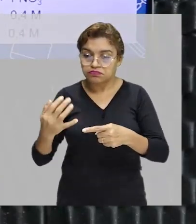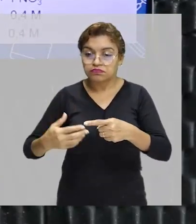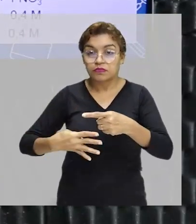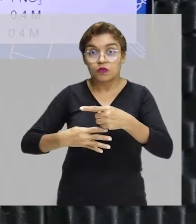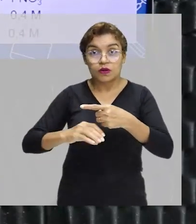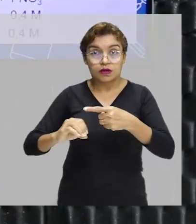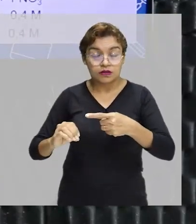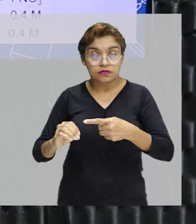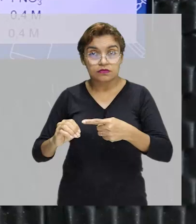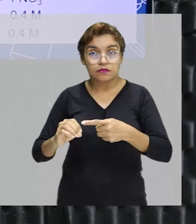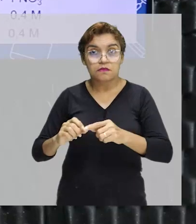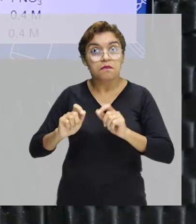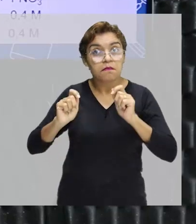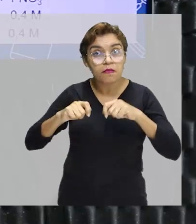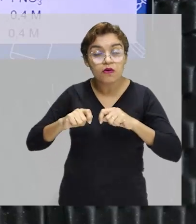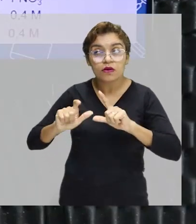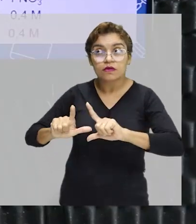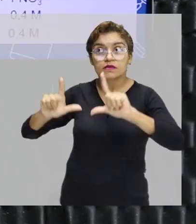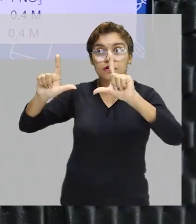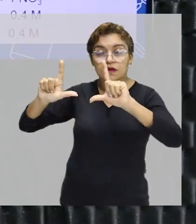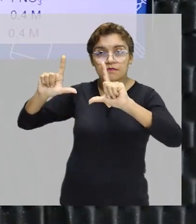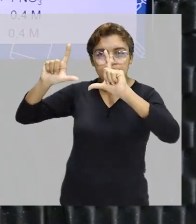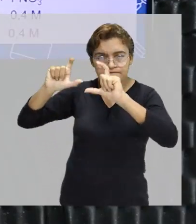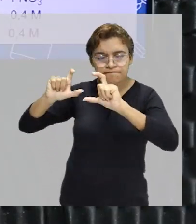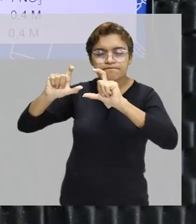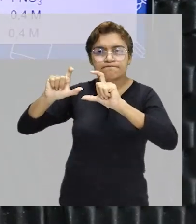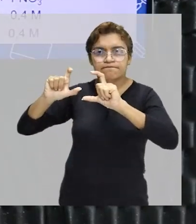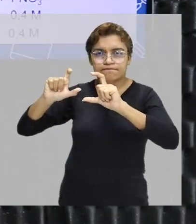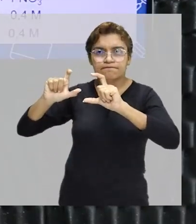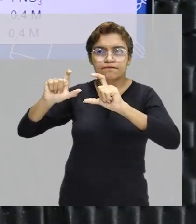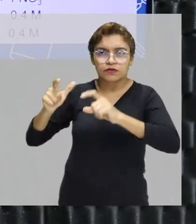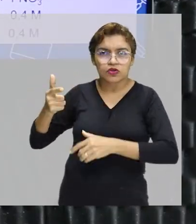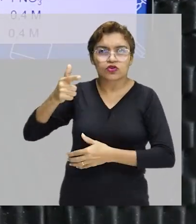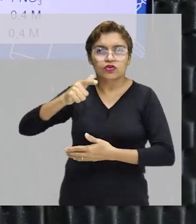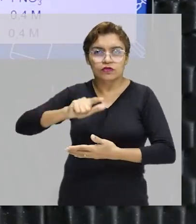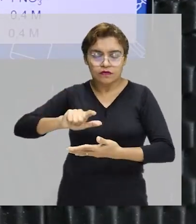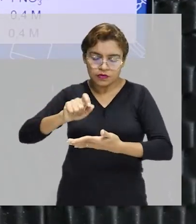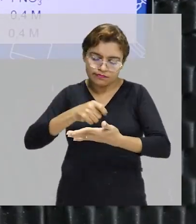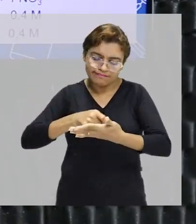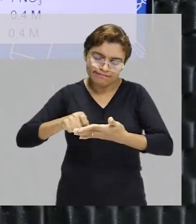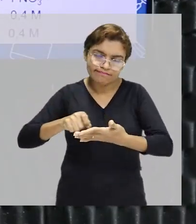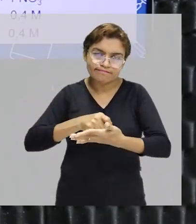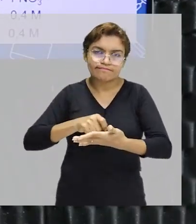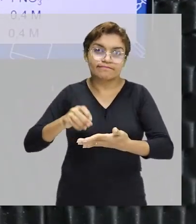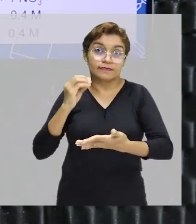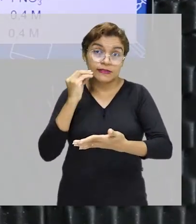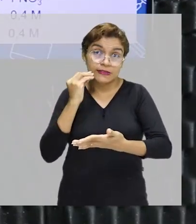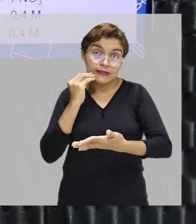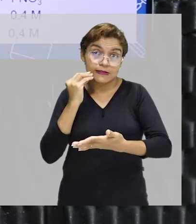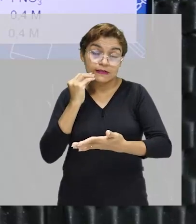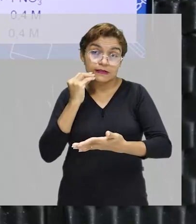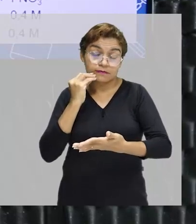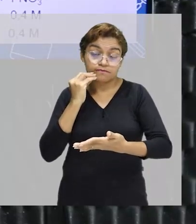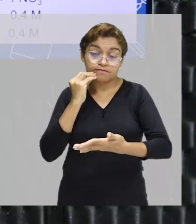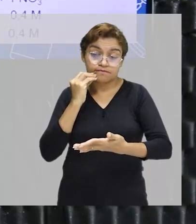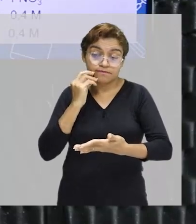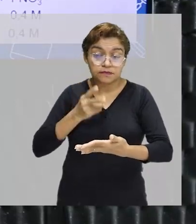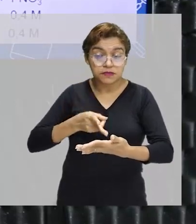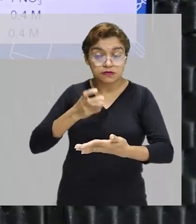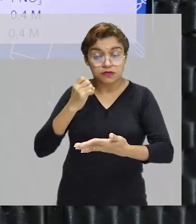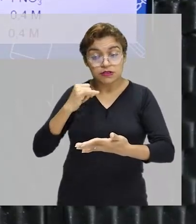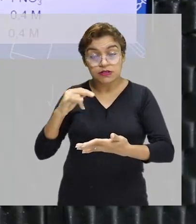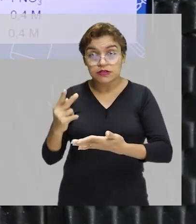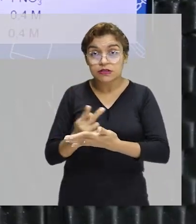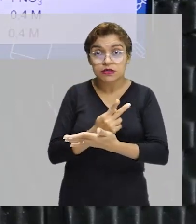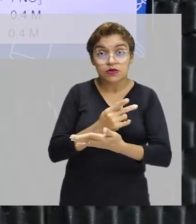se eles estão corretos. Beleza? Bom, para o nitrato de potássio, essa substância